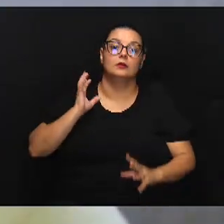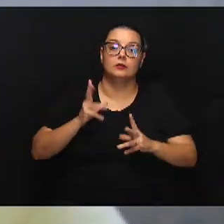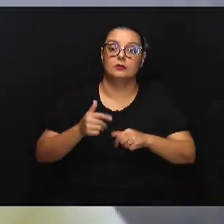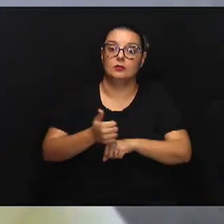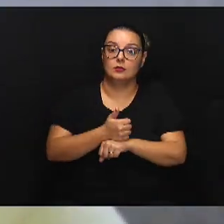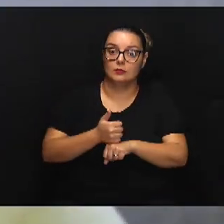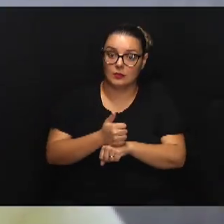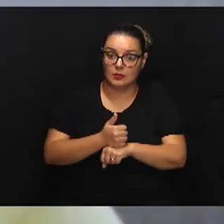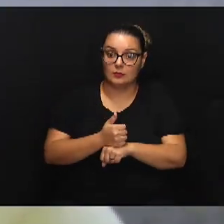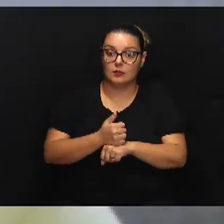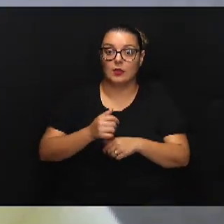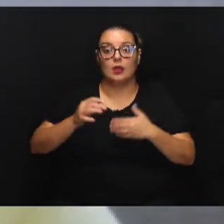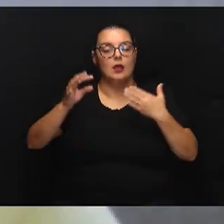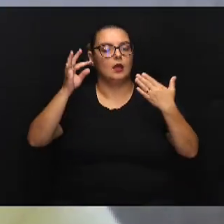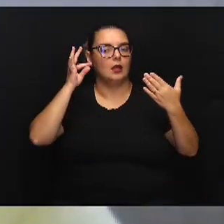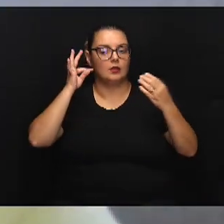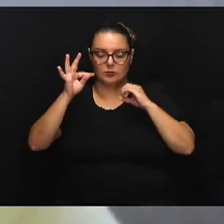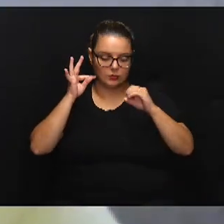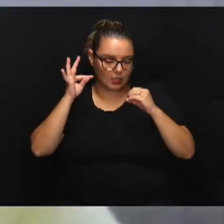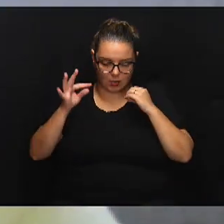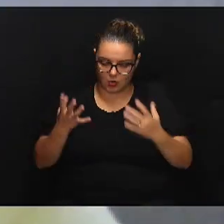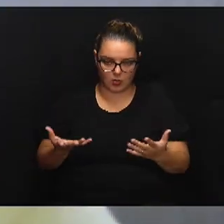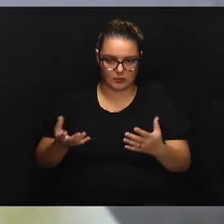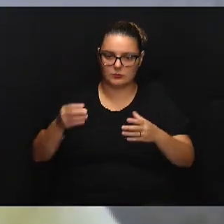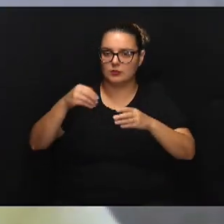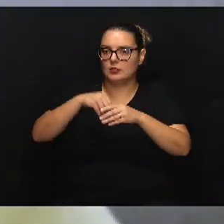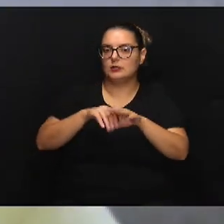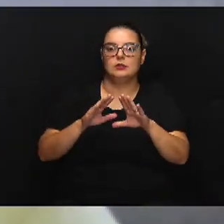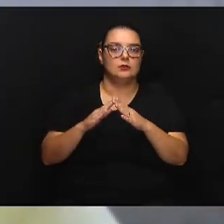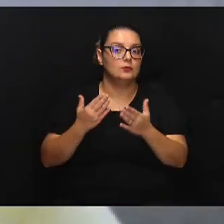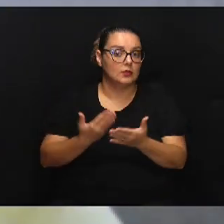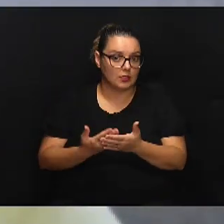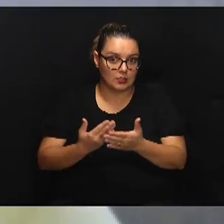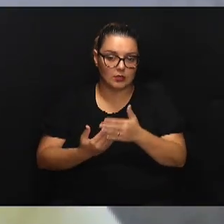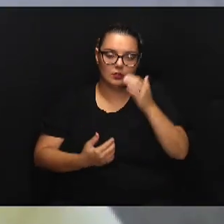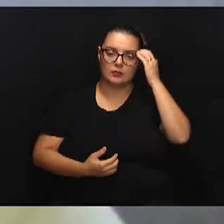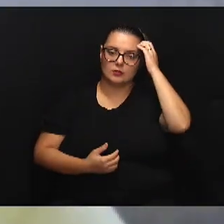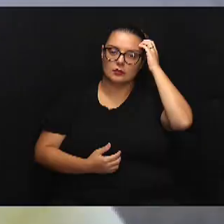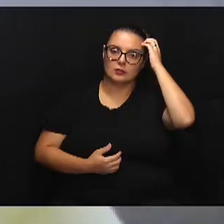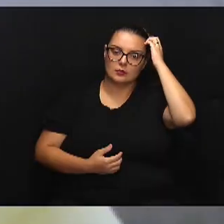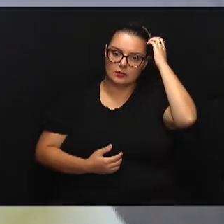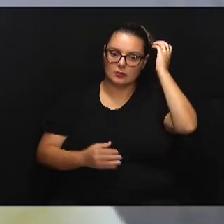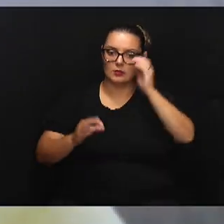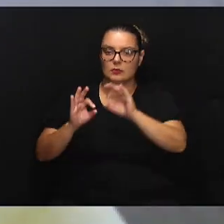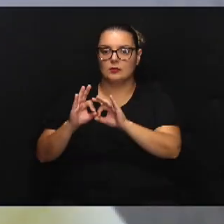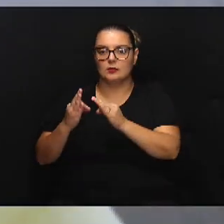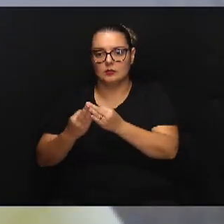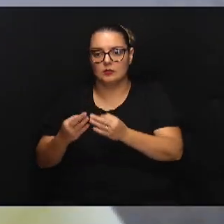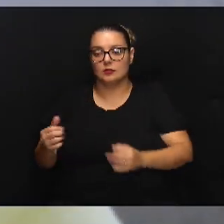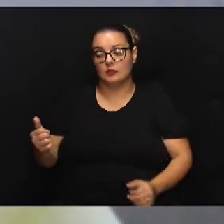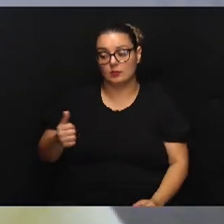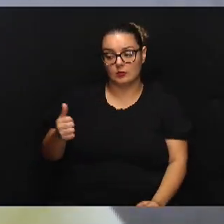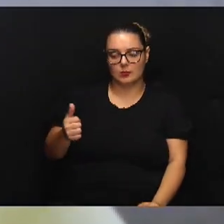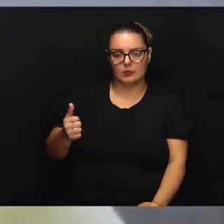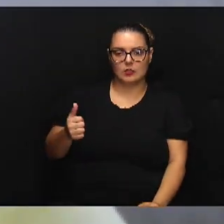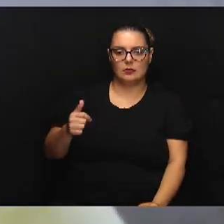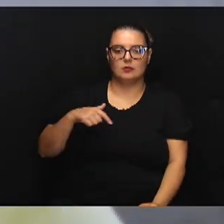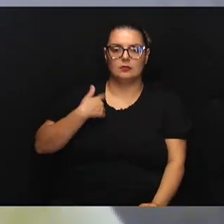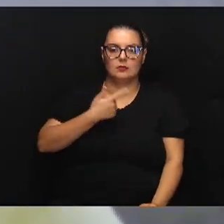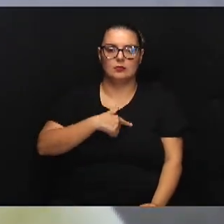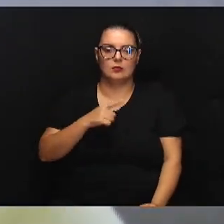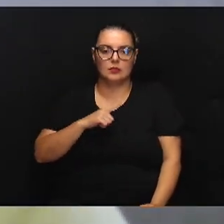seja da área terapêutica, seja dentro de uma escola, seja família, em primeiro lugar, nós temos